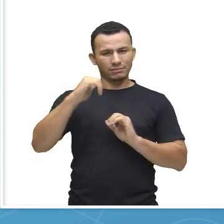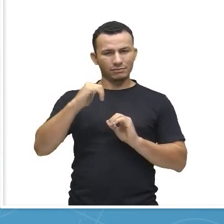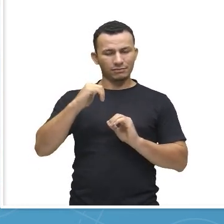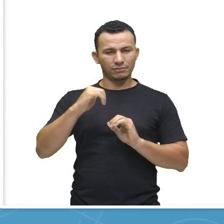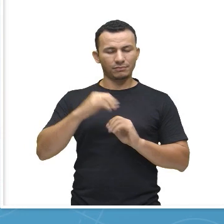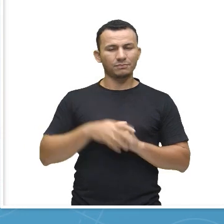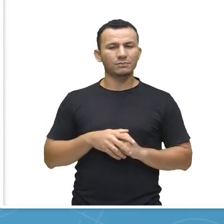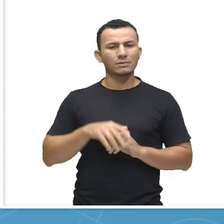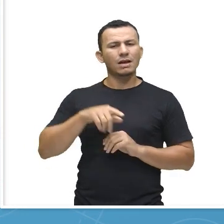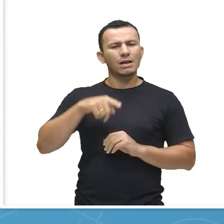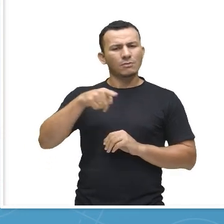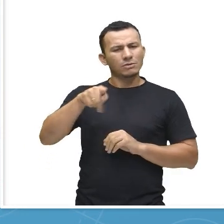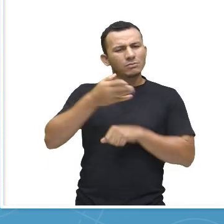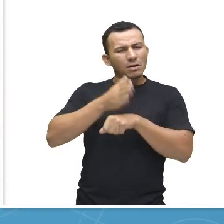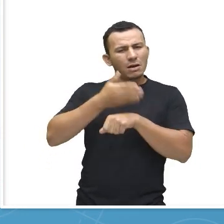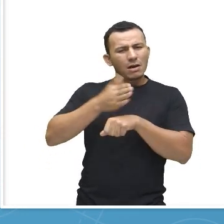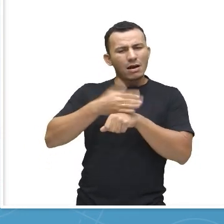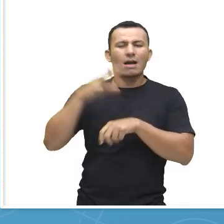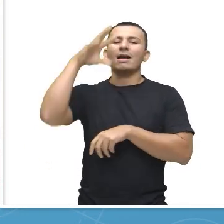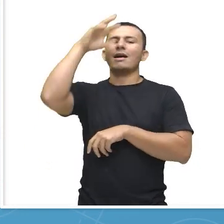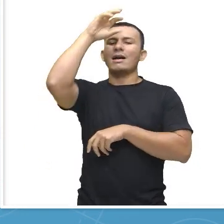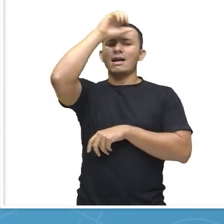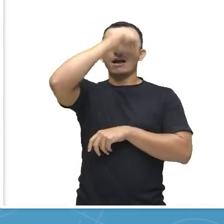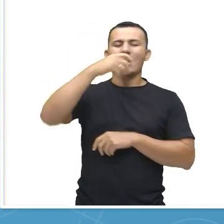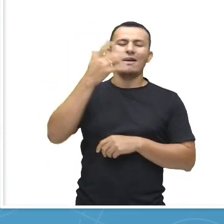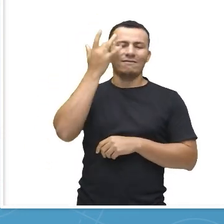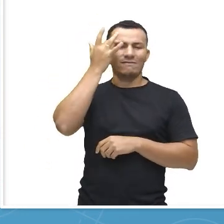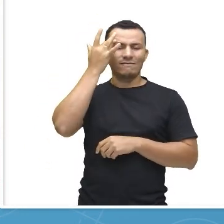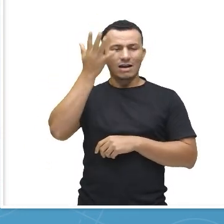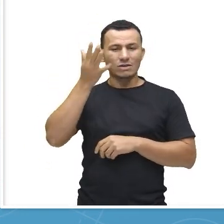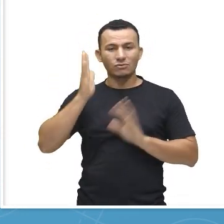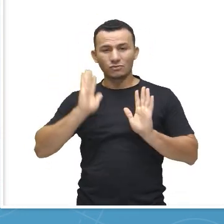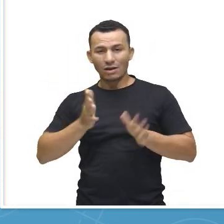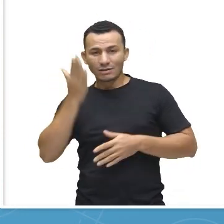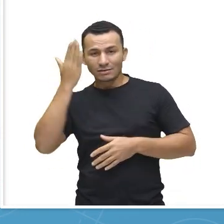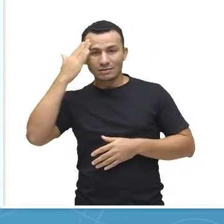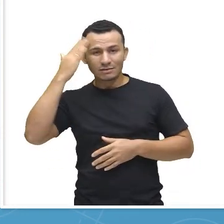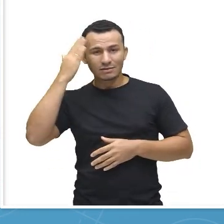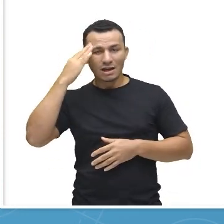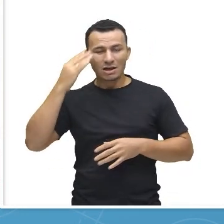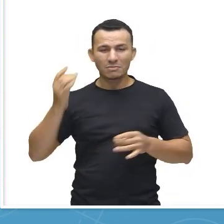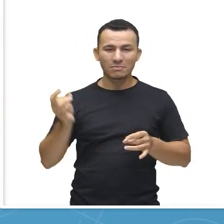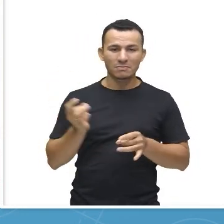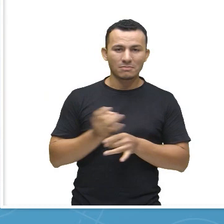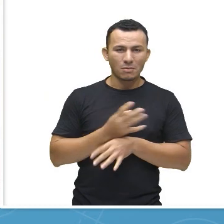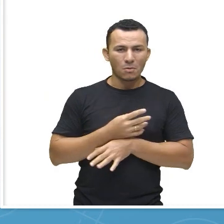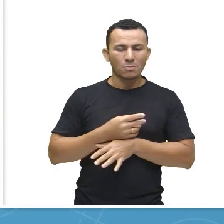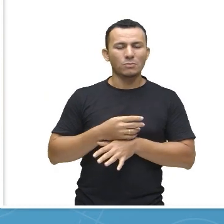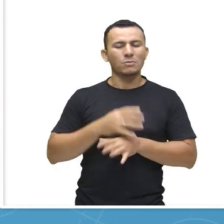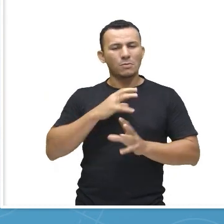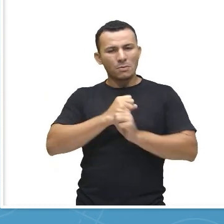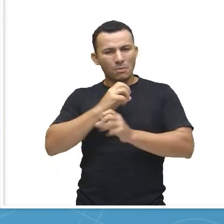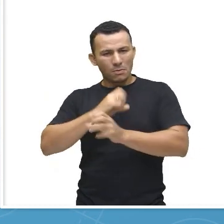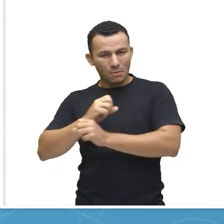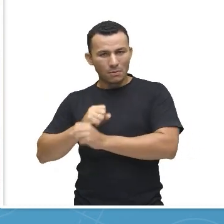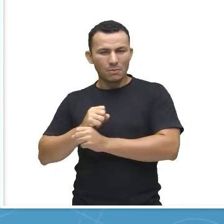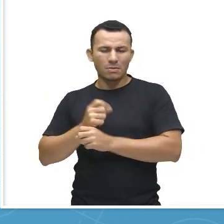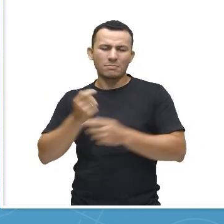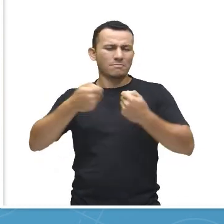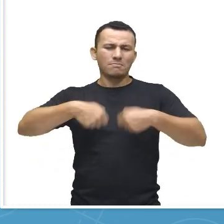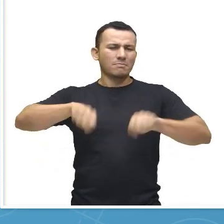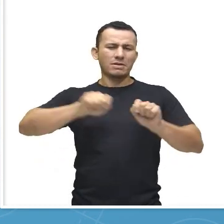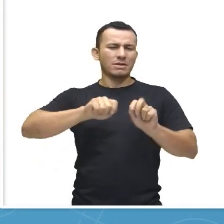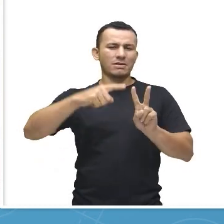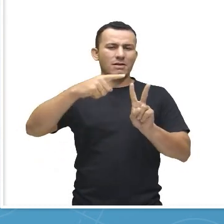ficar craque nessas operações. Depois que você já tiver craque em fazer essas expressões, nem precisa mais